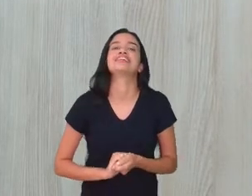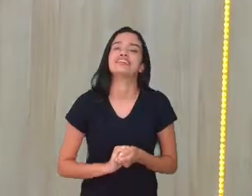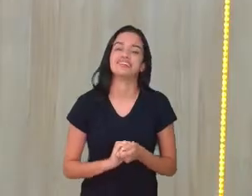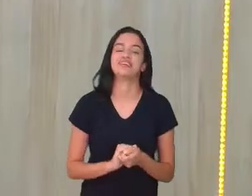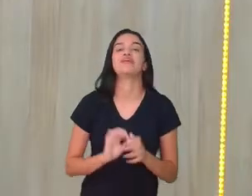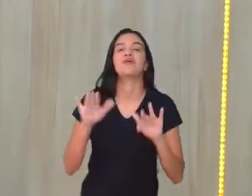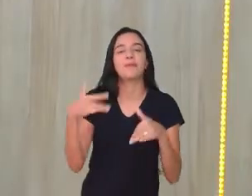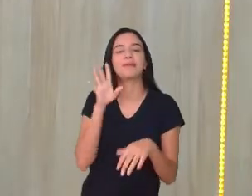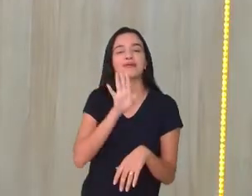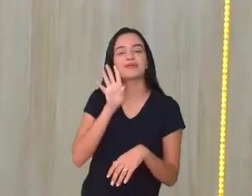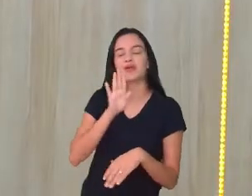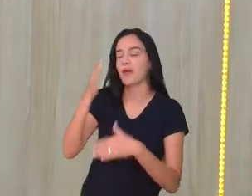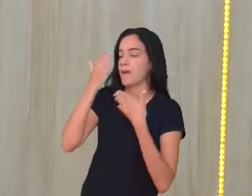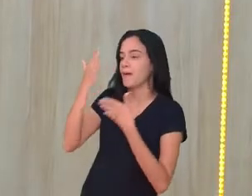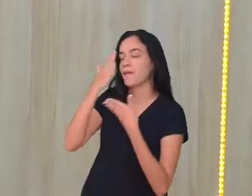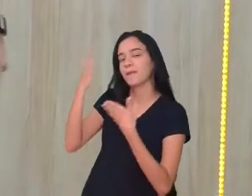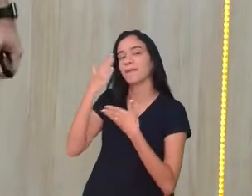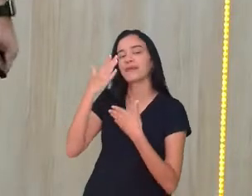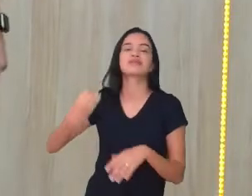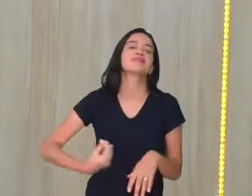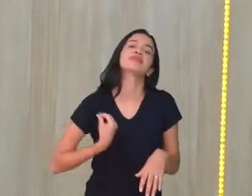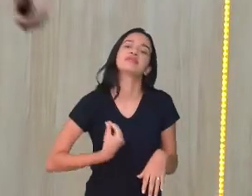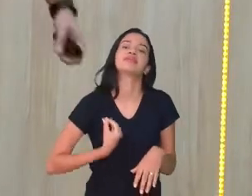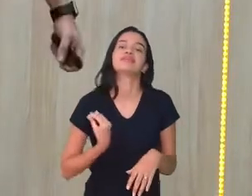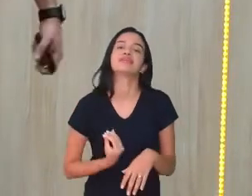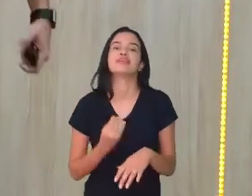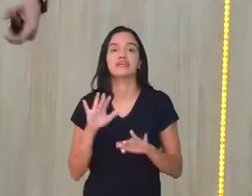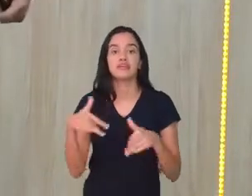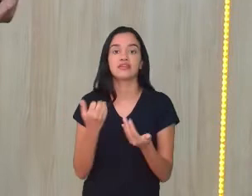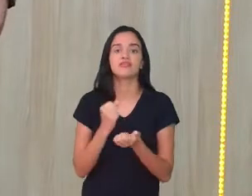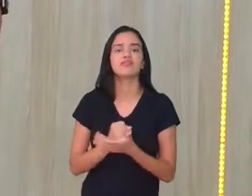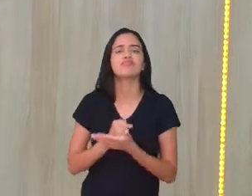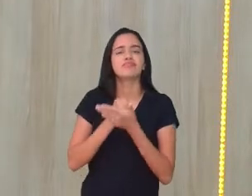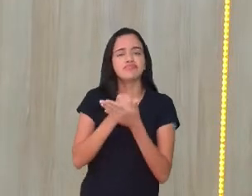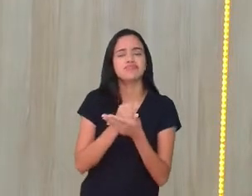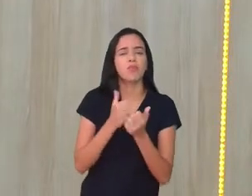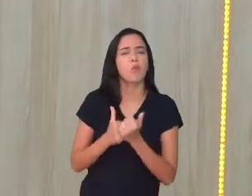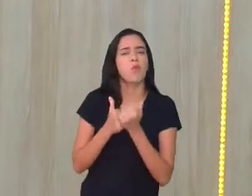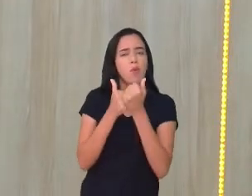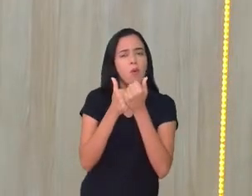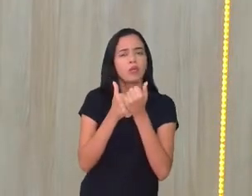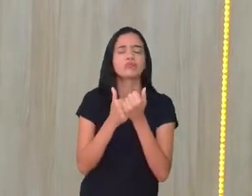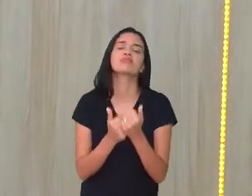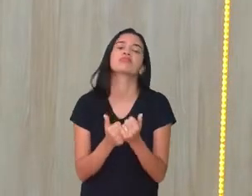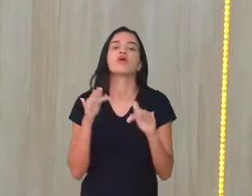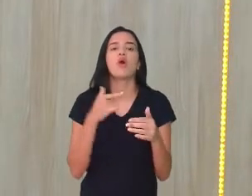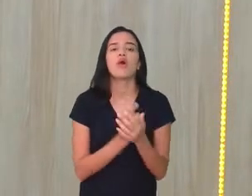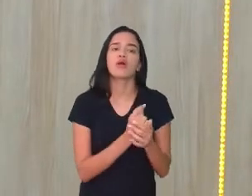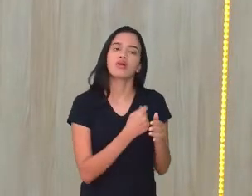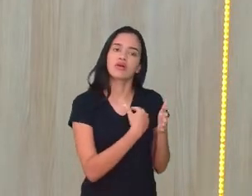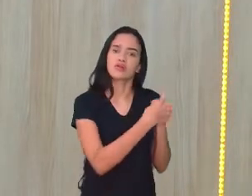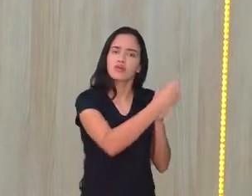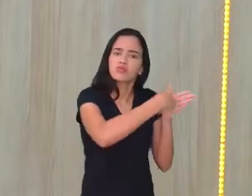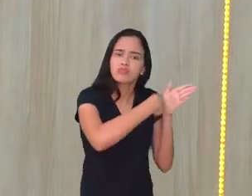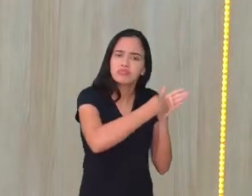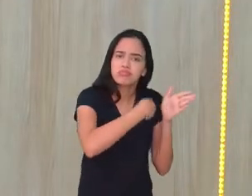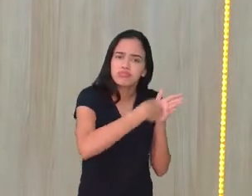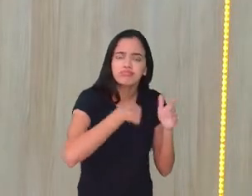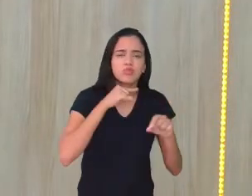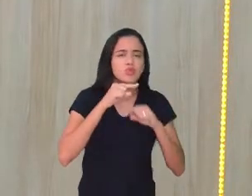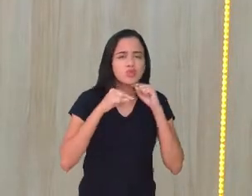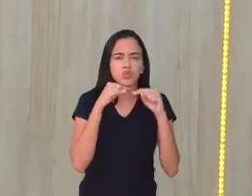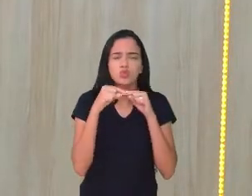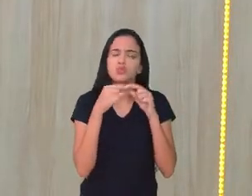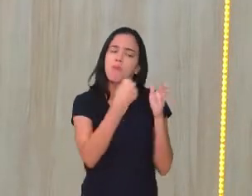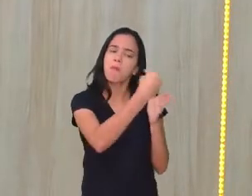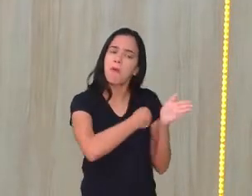bola, professora. Muito obrigado aí pela presença e apoio. Qualquer dúvida, Mande aí para a professora Marta, certo? Que ela tá de olho